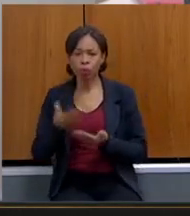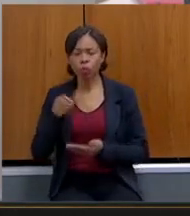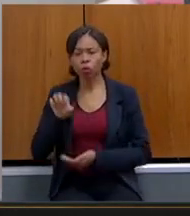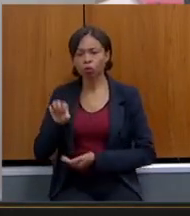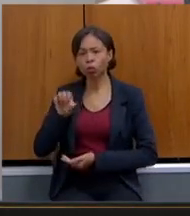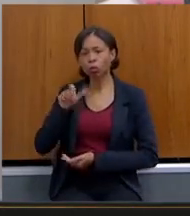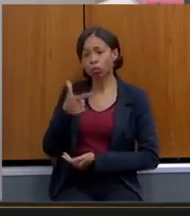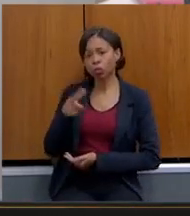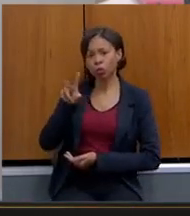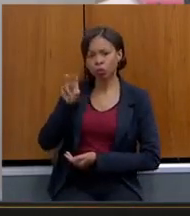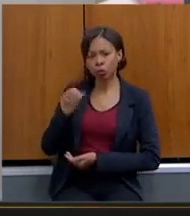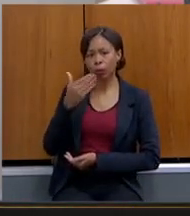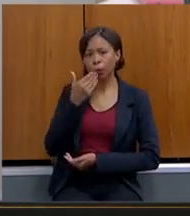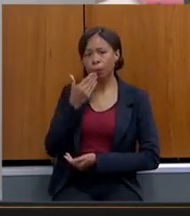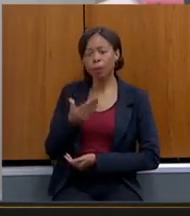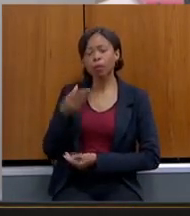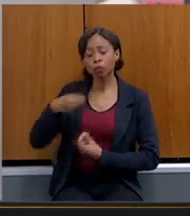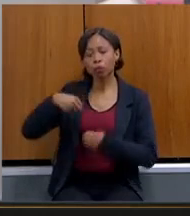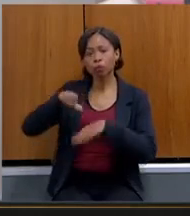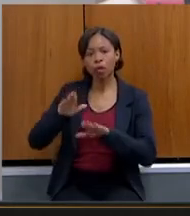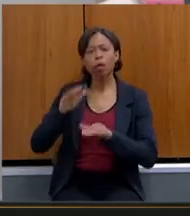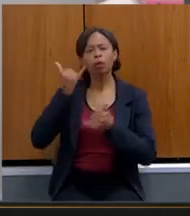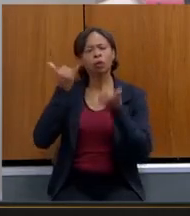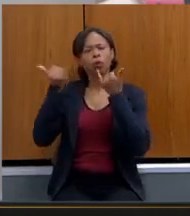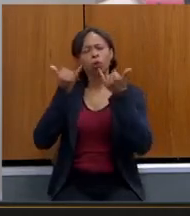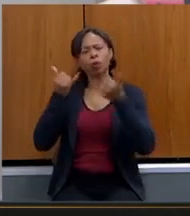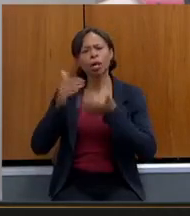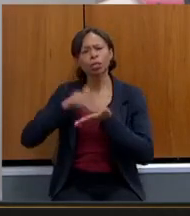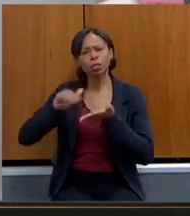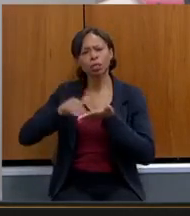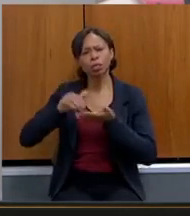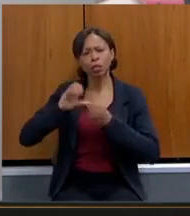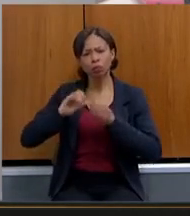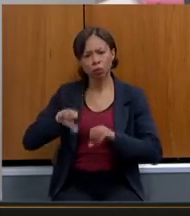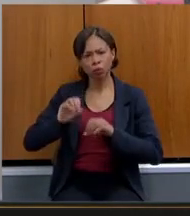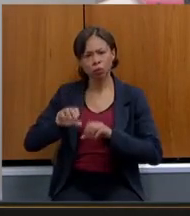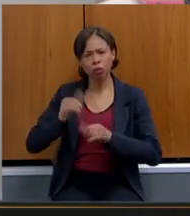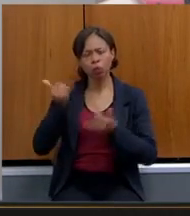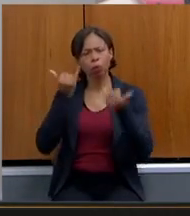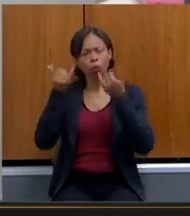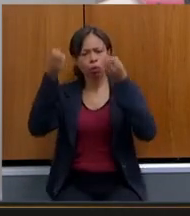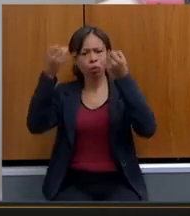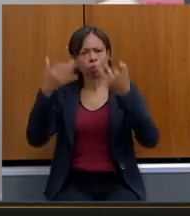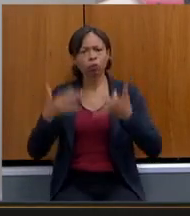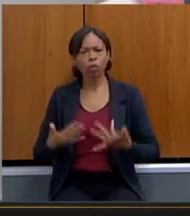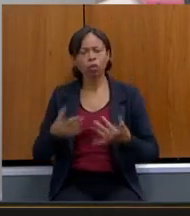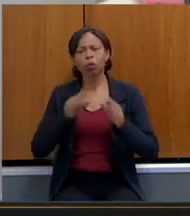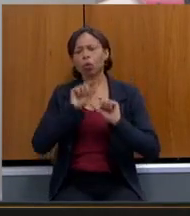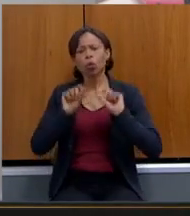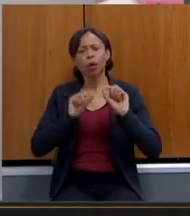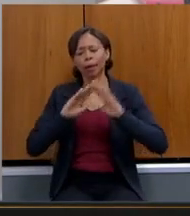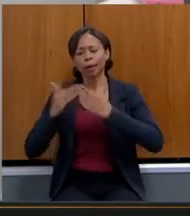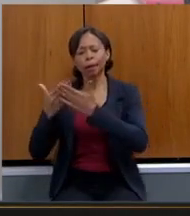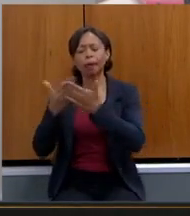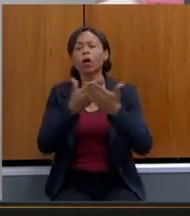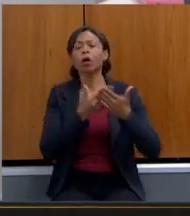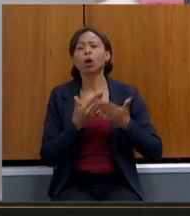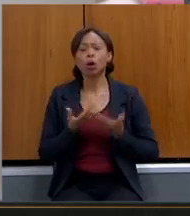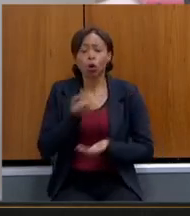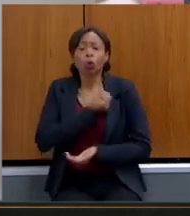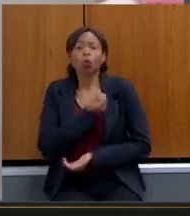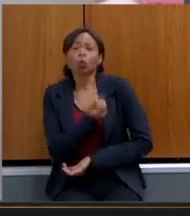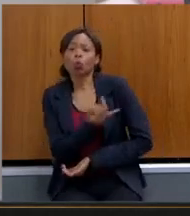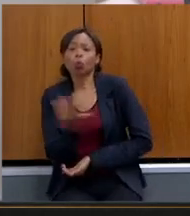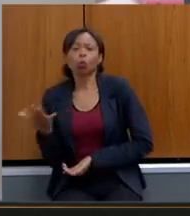9.250 é que seja encaminhado pedido de informações a área de Estado de Educação por escola e por município do